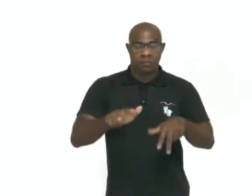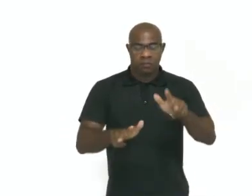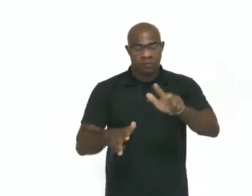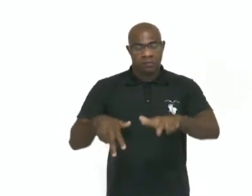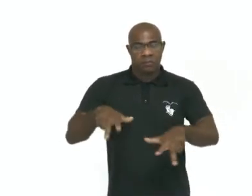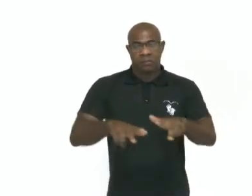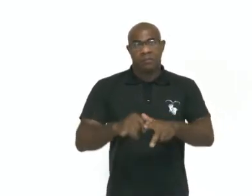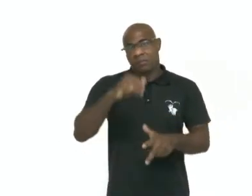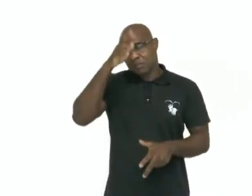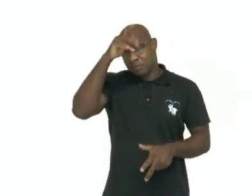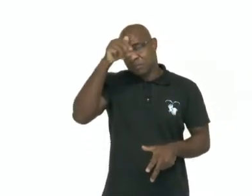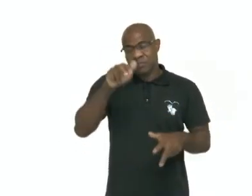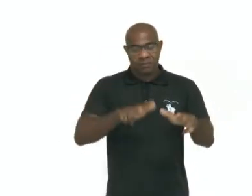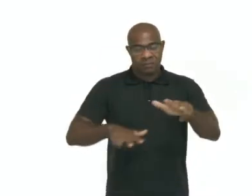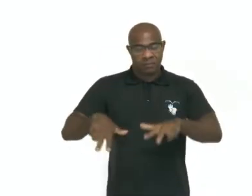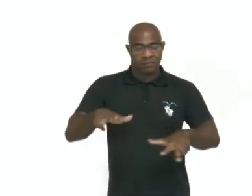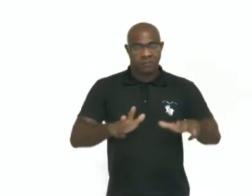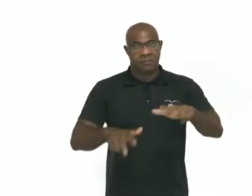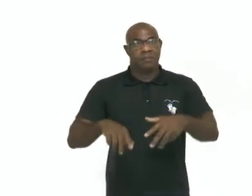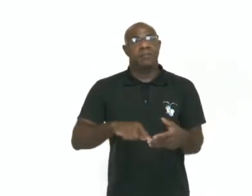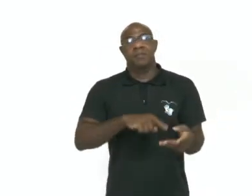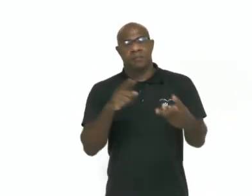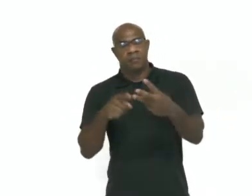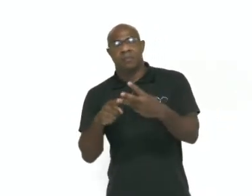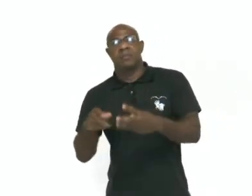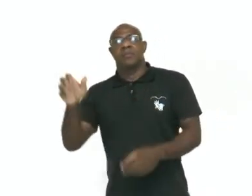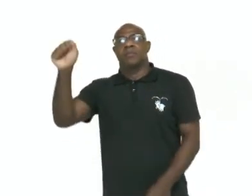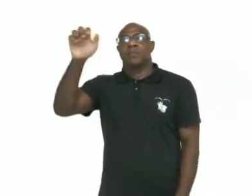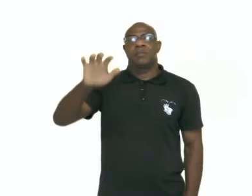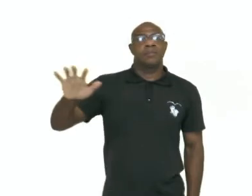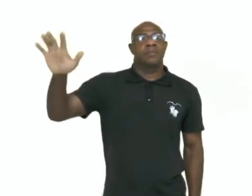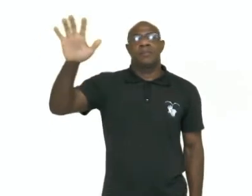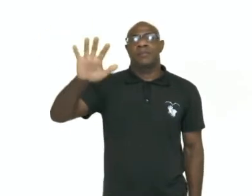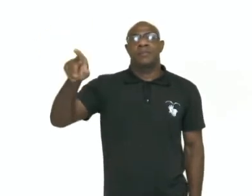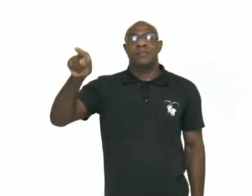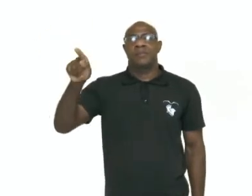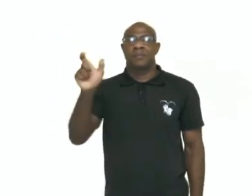do Galiforme. E nós temos essa outra ordem